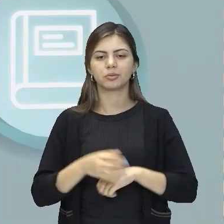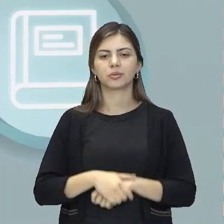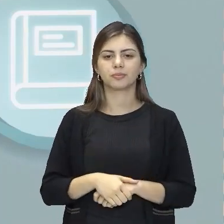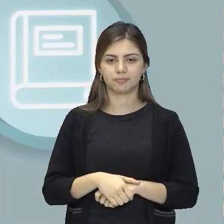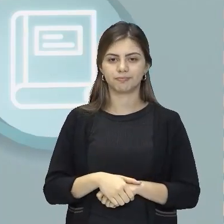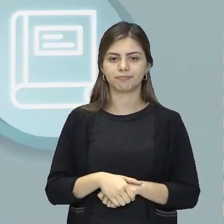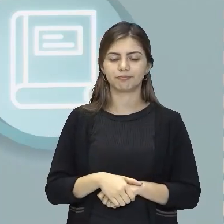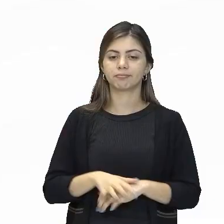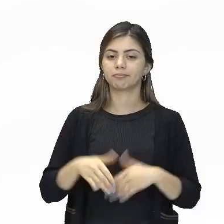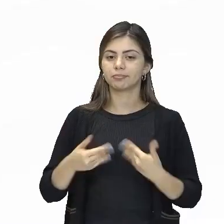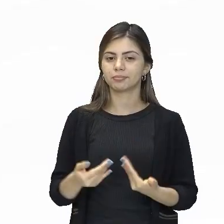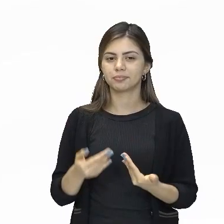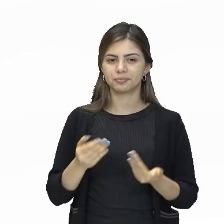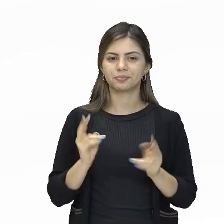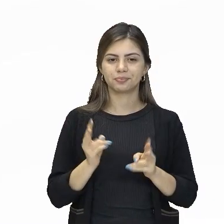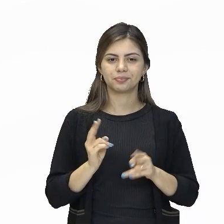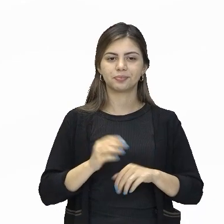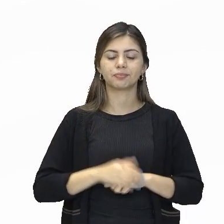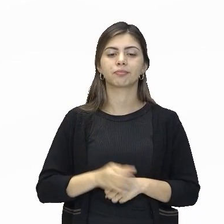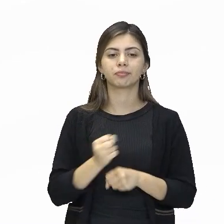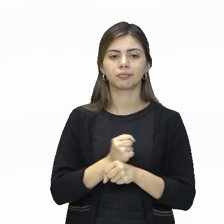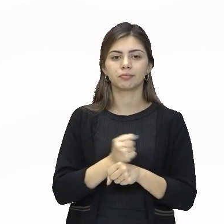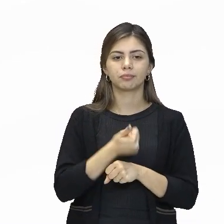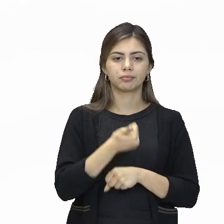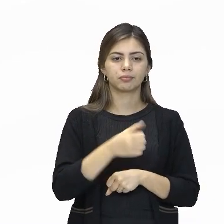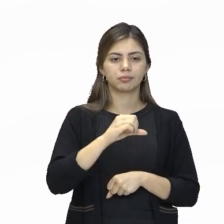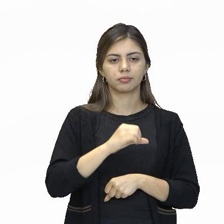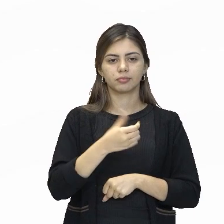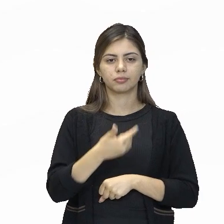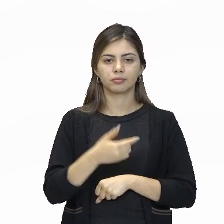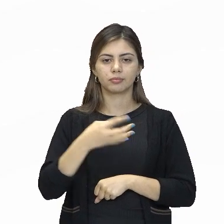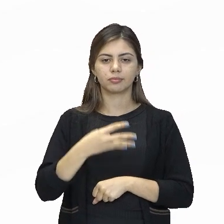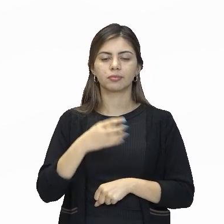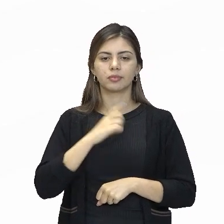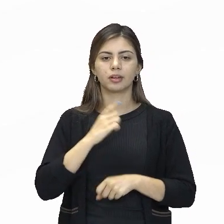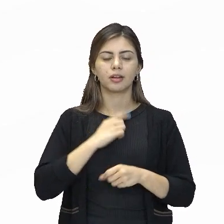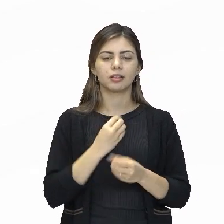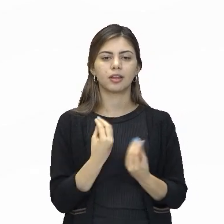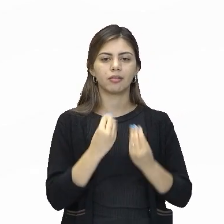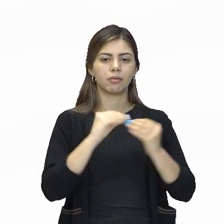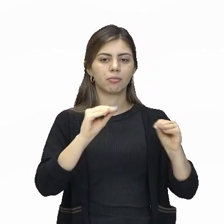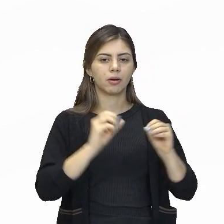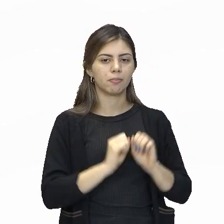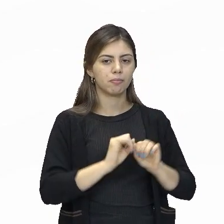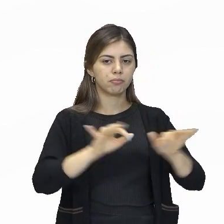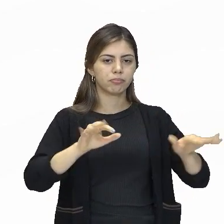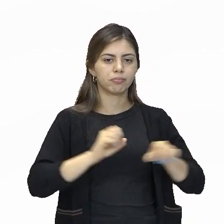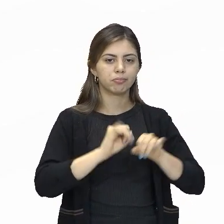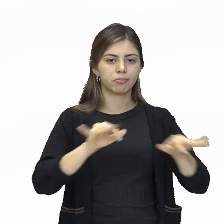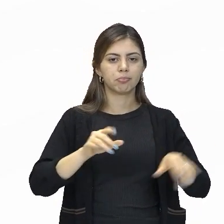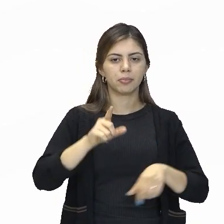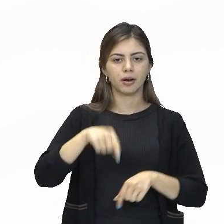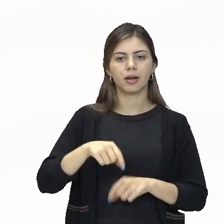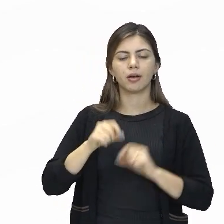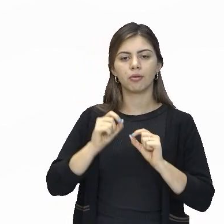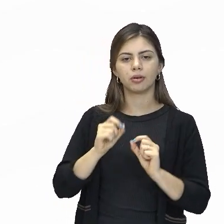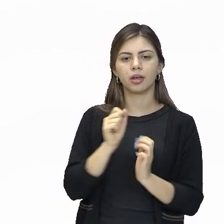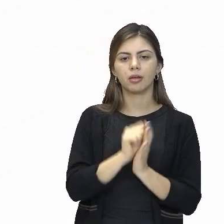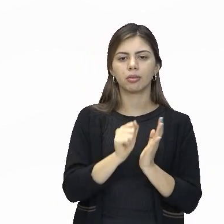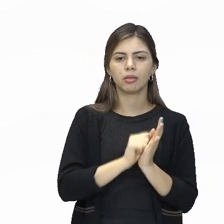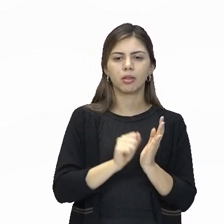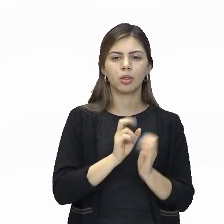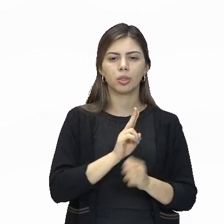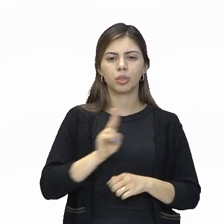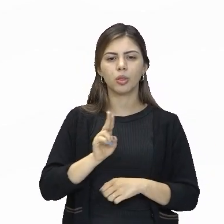certo? Então vamos continuar. Em 1924 foi publicado um manifesto escrito por Oswald de Andrade, chamado Manifesto